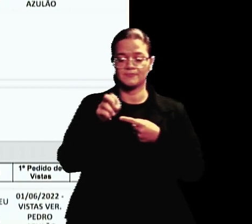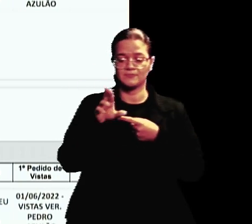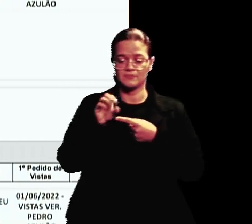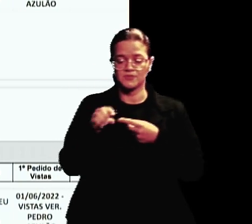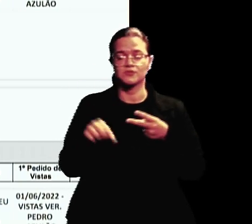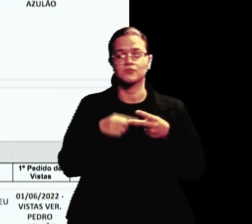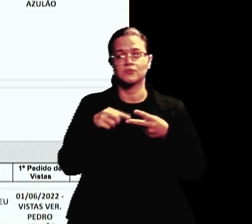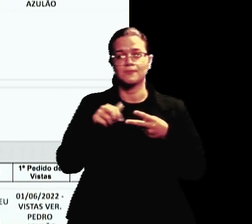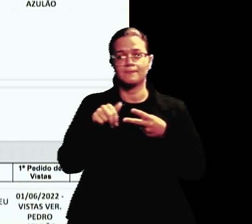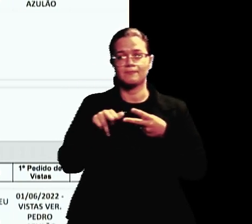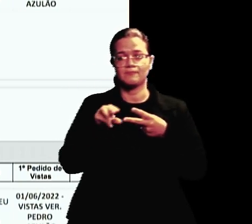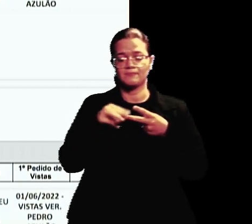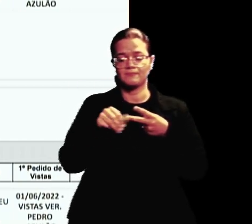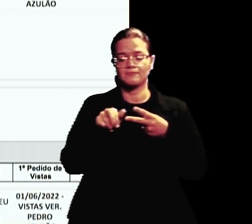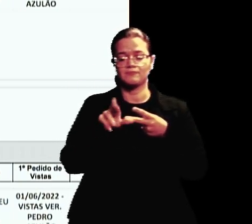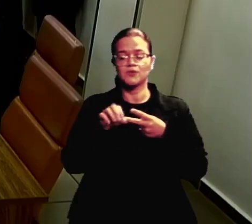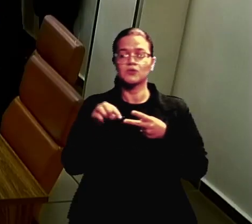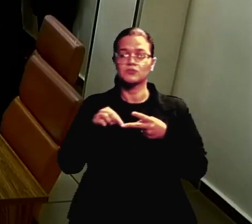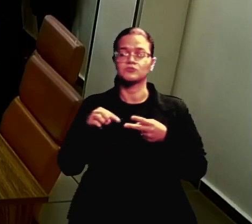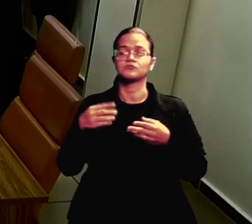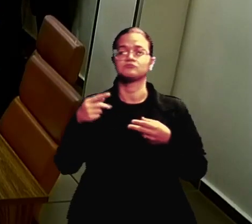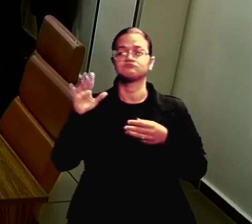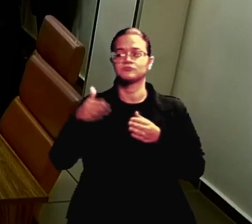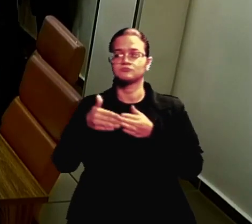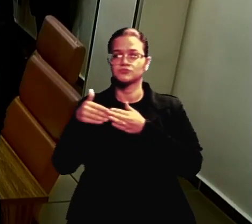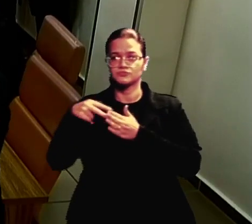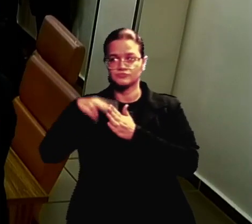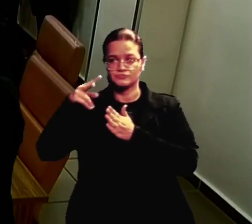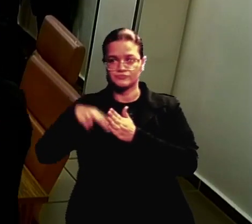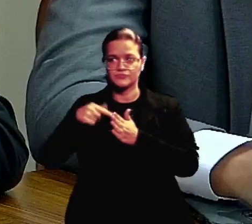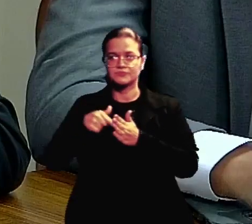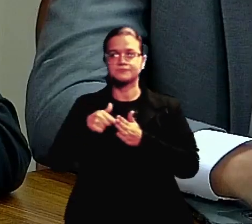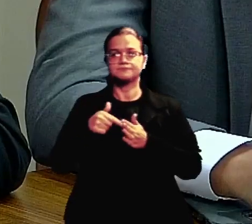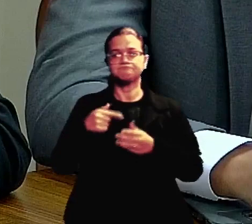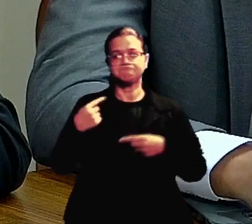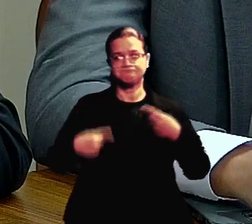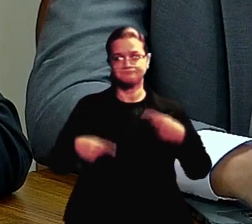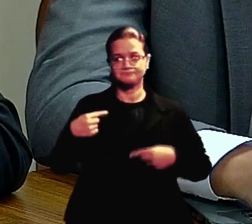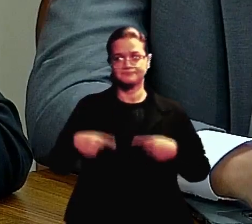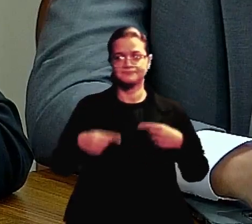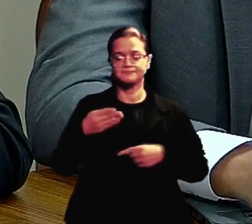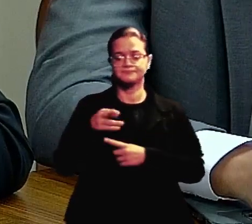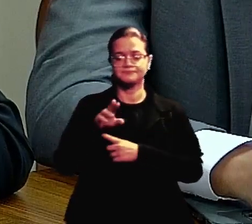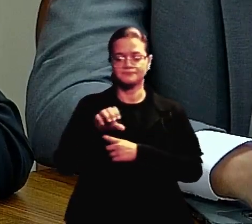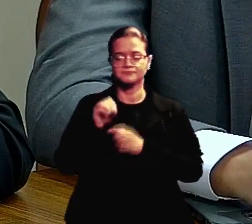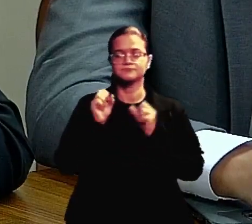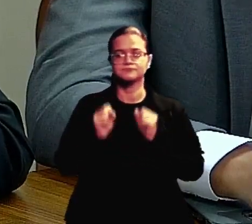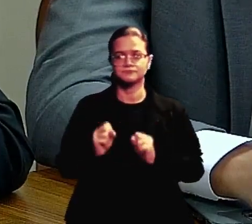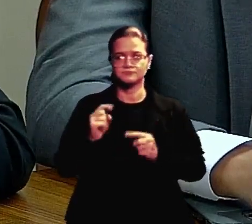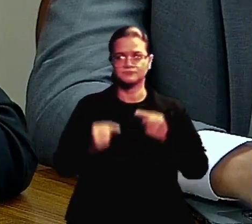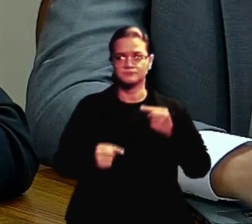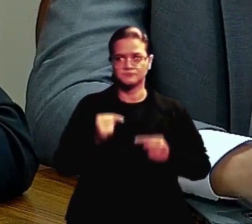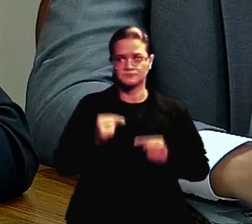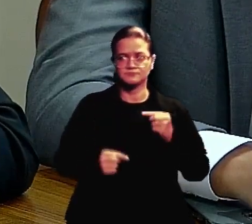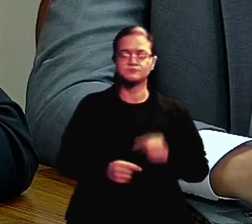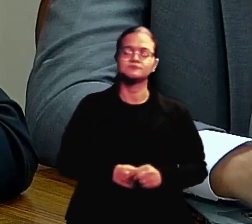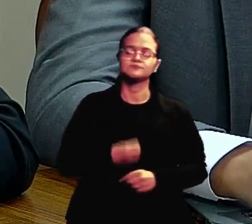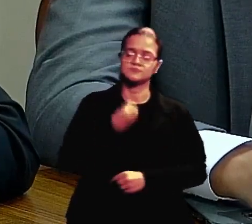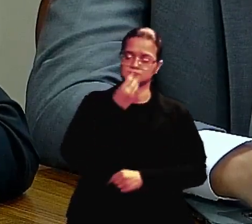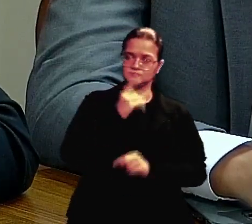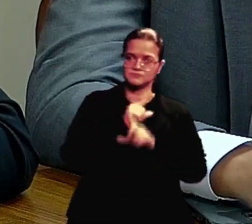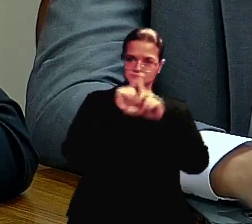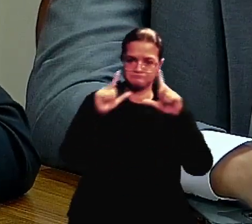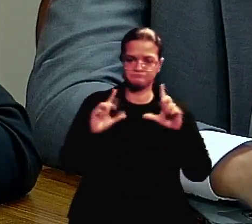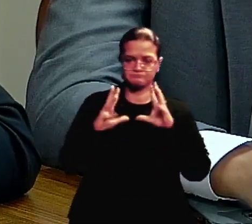e Mauro Rubem. Projeto está em discussão. Senhor presidente. Vereador Bruno Diniz. Bom dia aos demais membros da